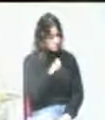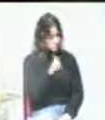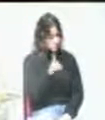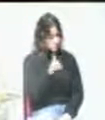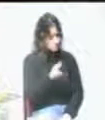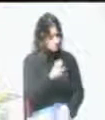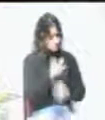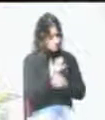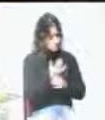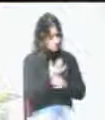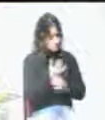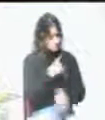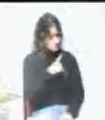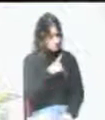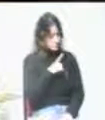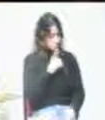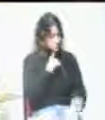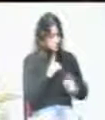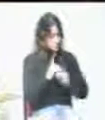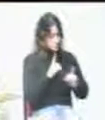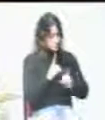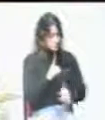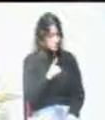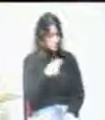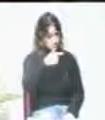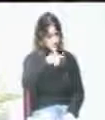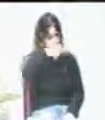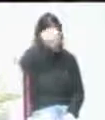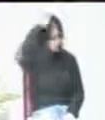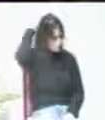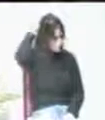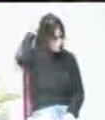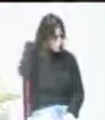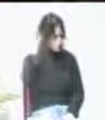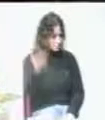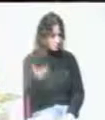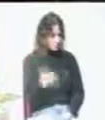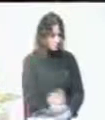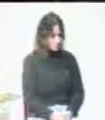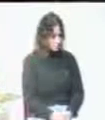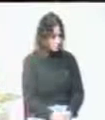meu coordenador, Luiz Henrique Saque dos Santos.